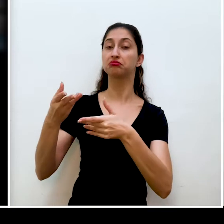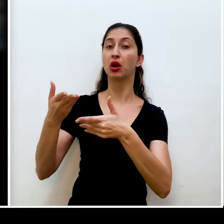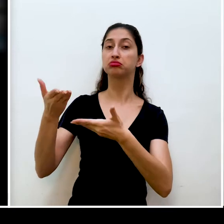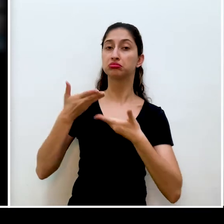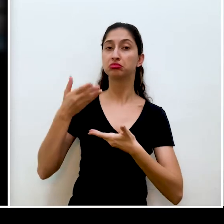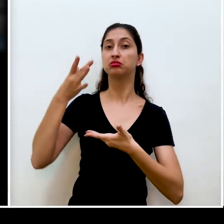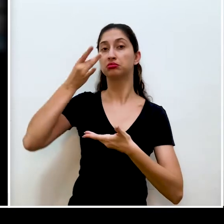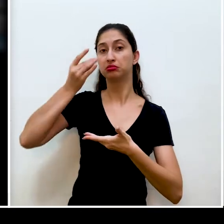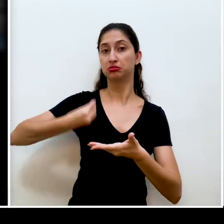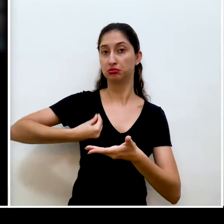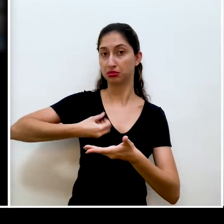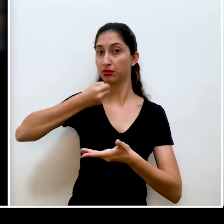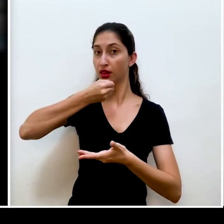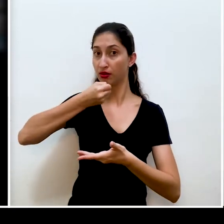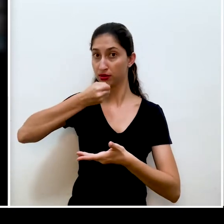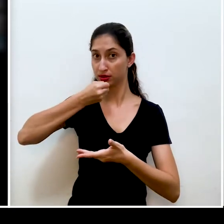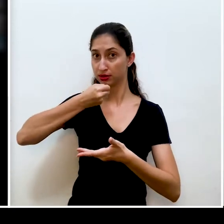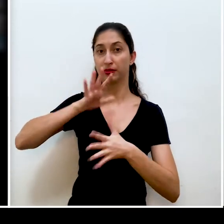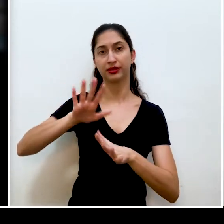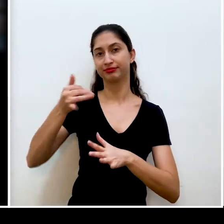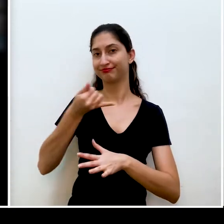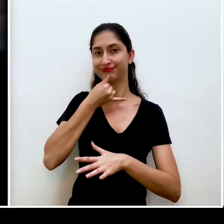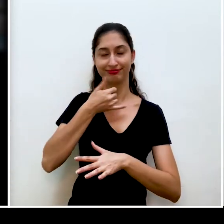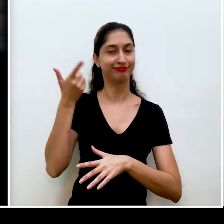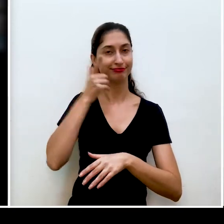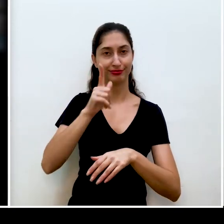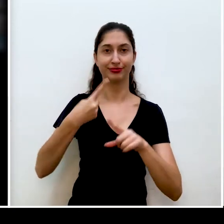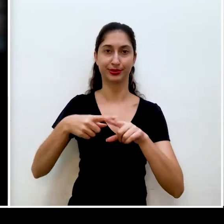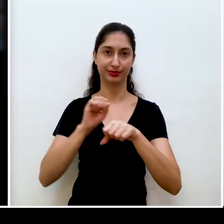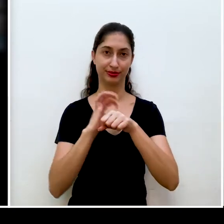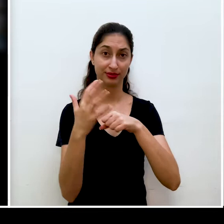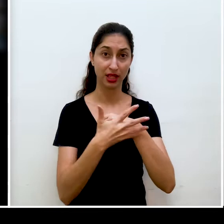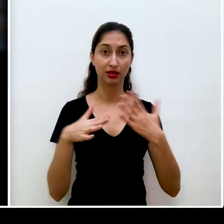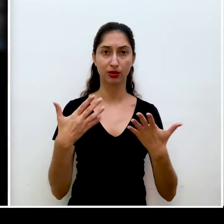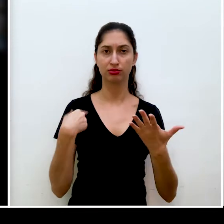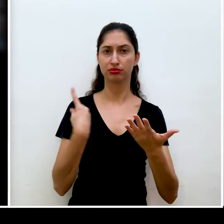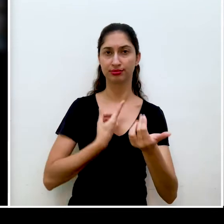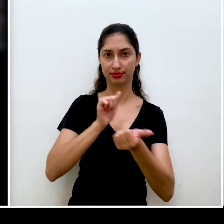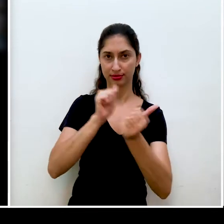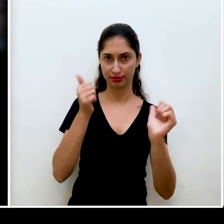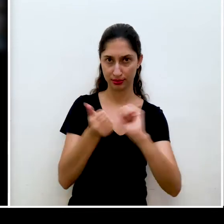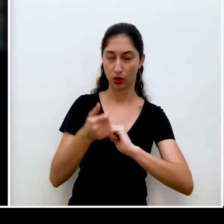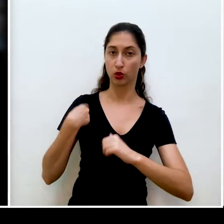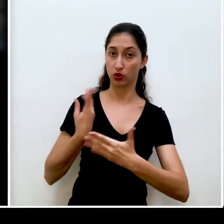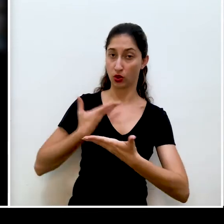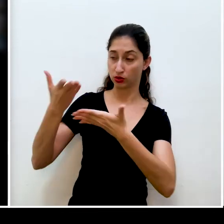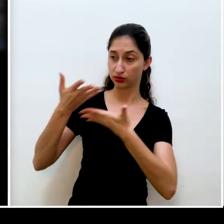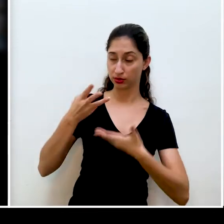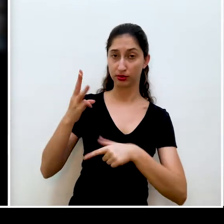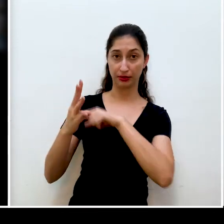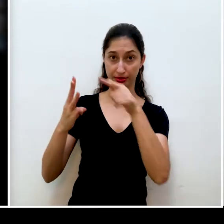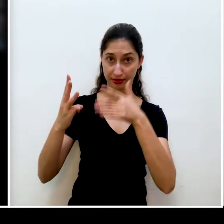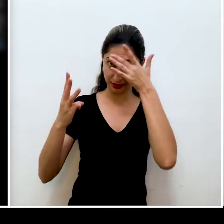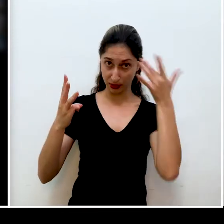da pandemia, então decidimos mudar o rumo das coisas durante o processo. Nos últimos meses, conversamos com essas mesmas três